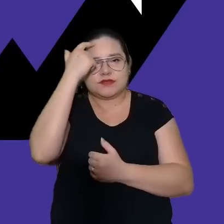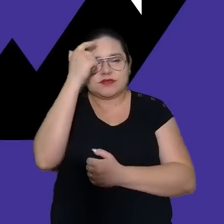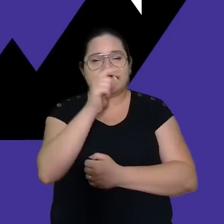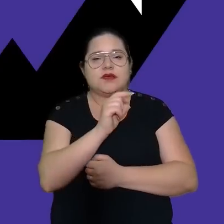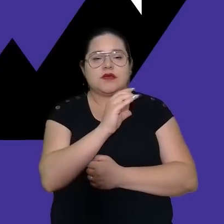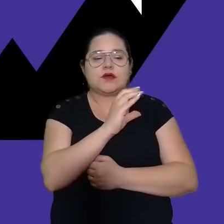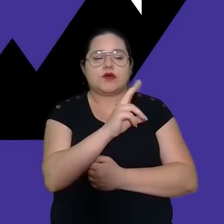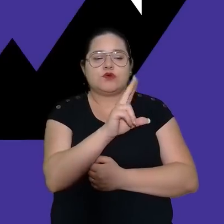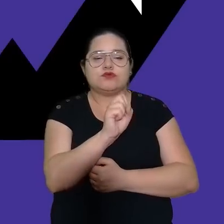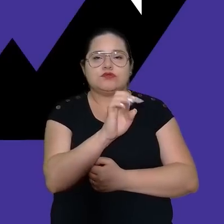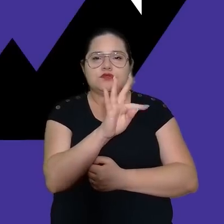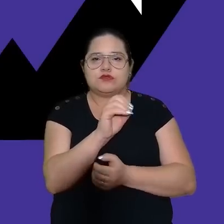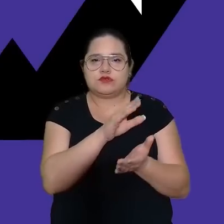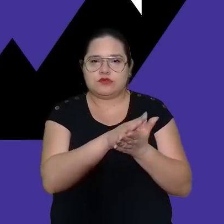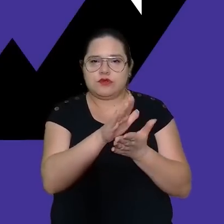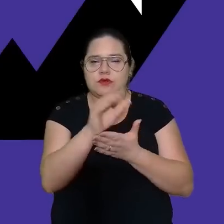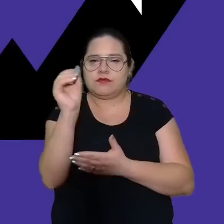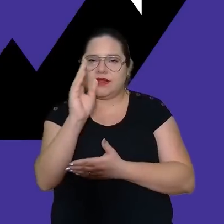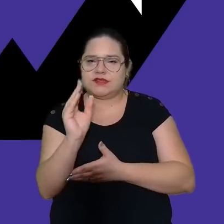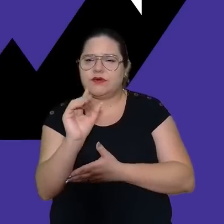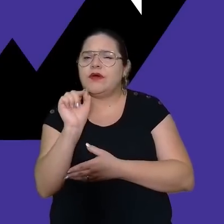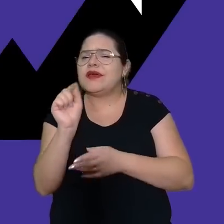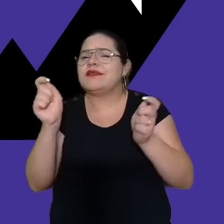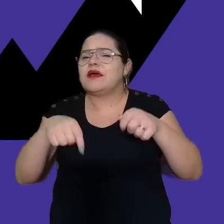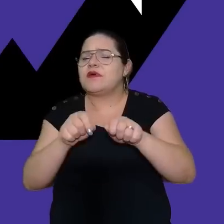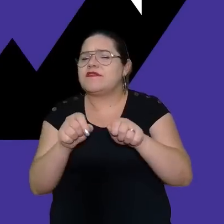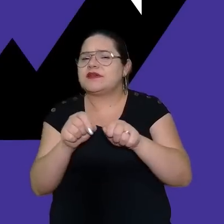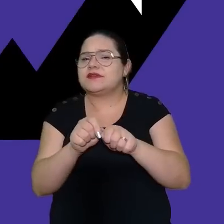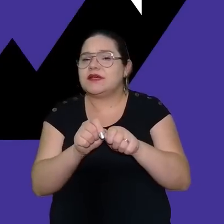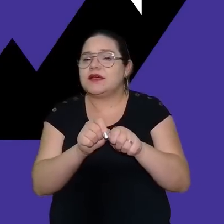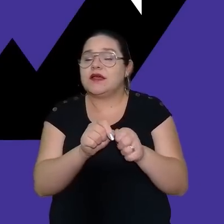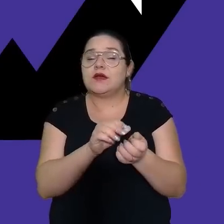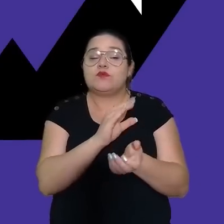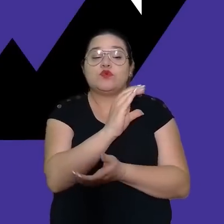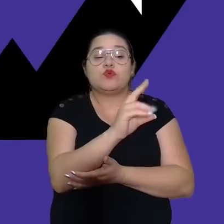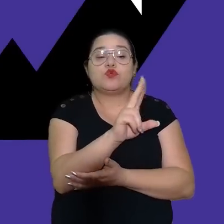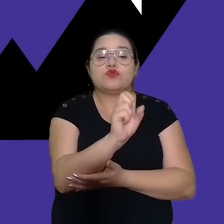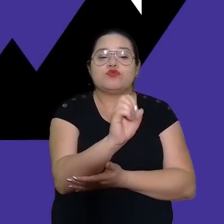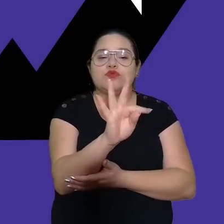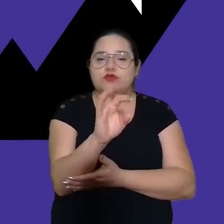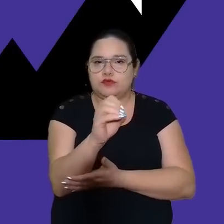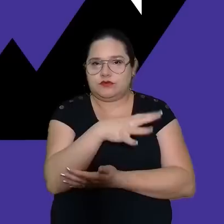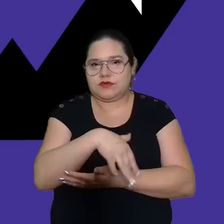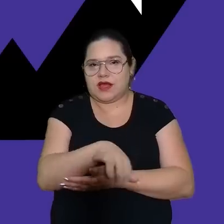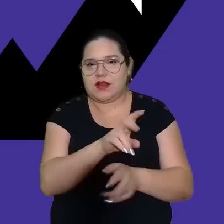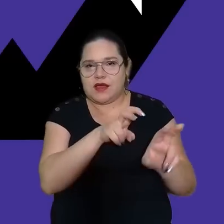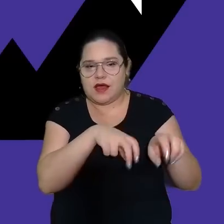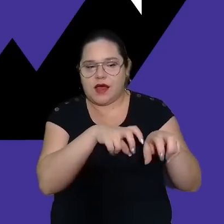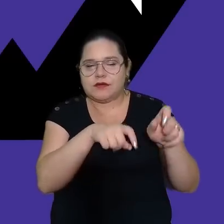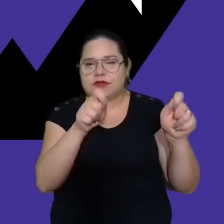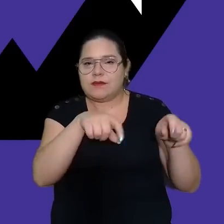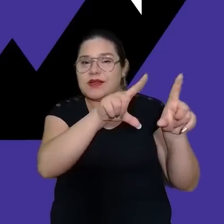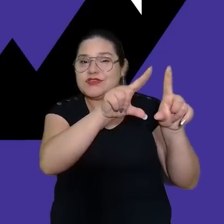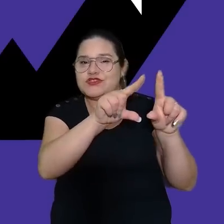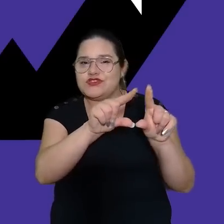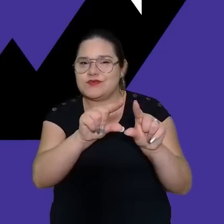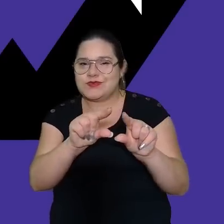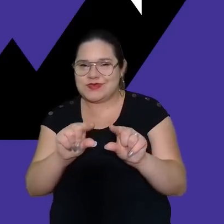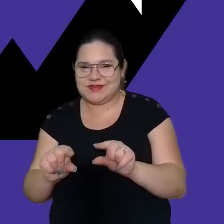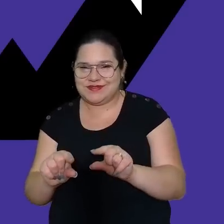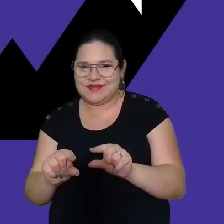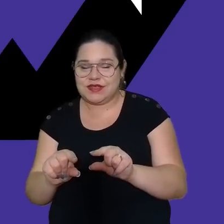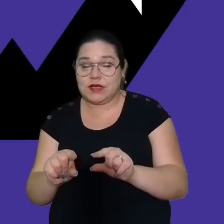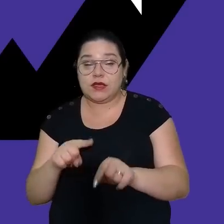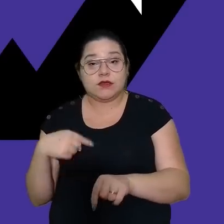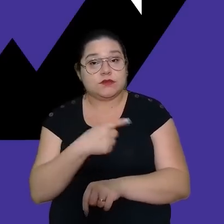precisa ser feito para que o custo, daí, no que se refere ao agro, possa diminuir e que, então, portanto, nós consigamos